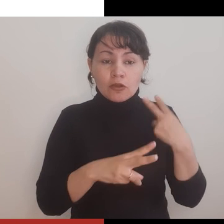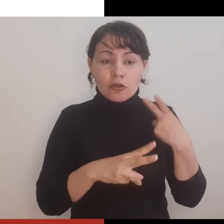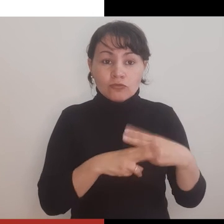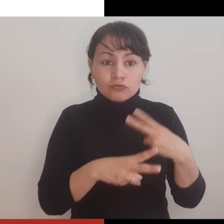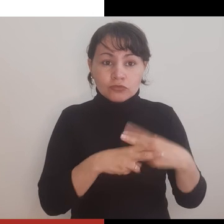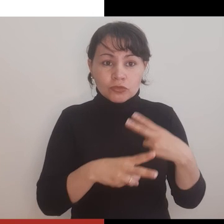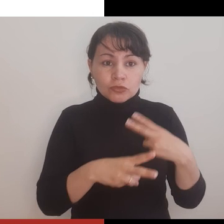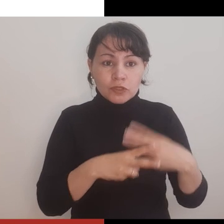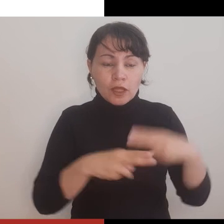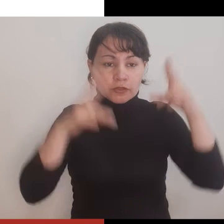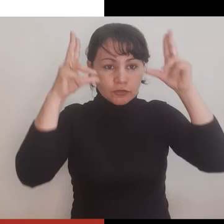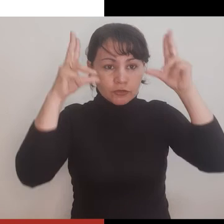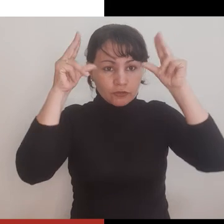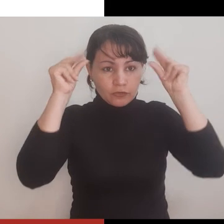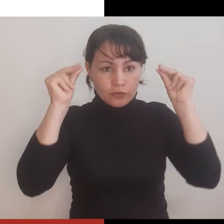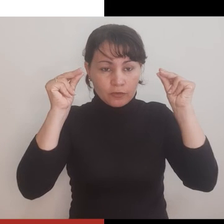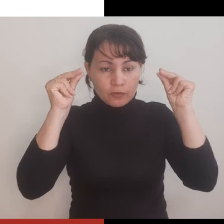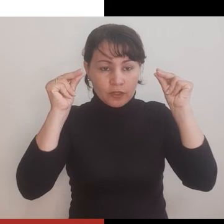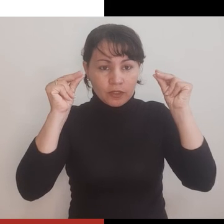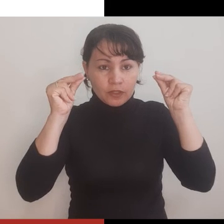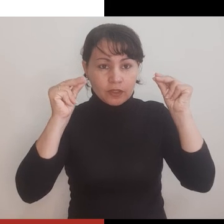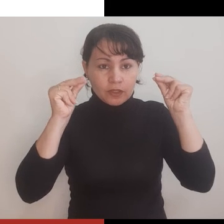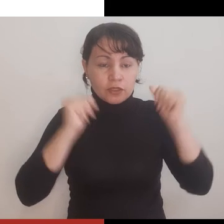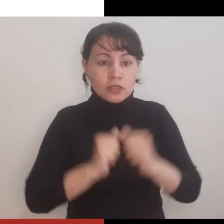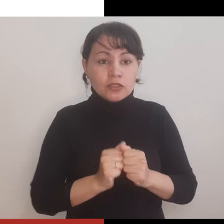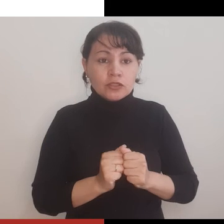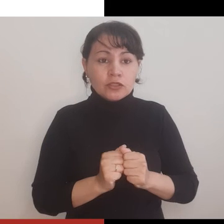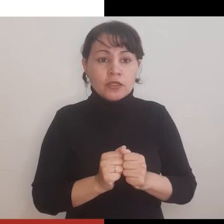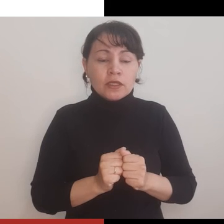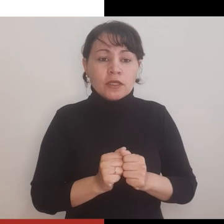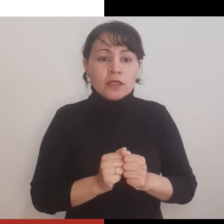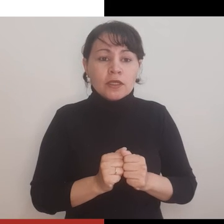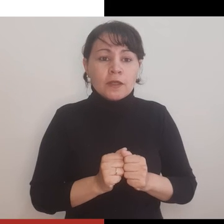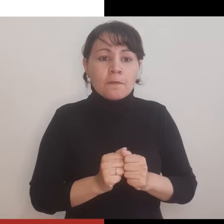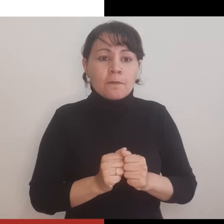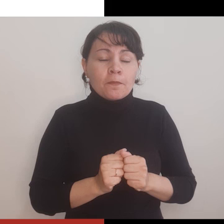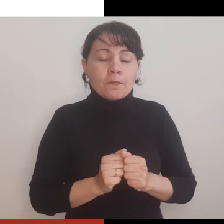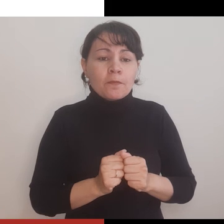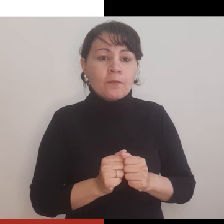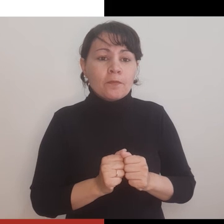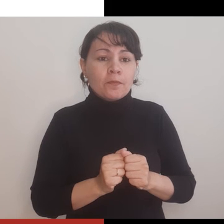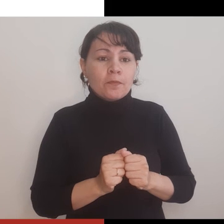cuidado de enfermagem que aparentemente